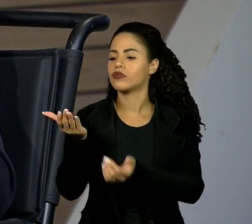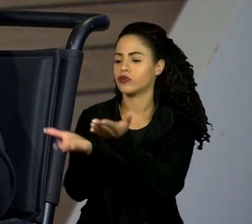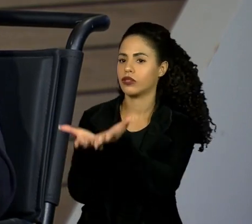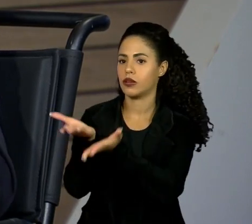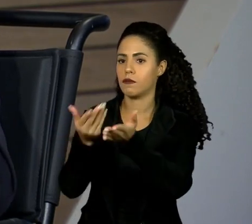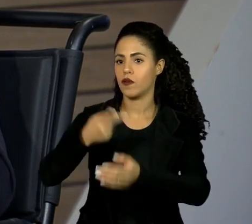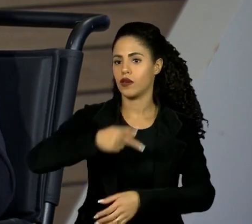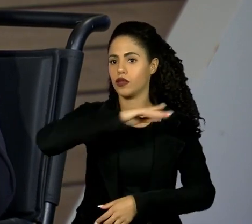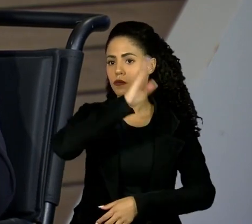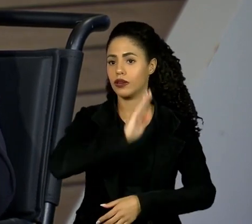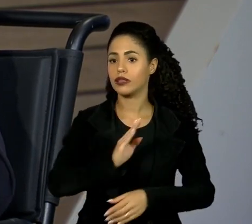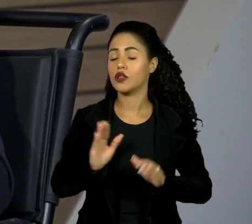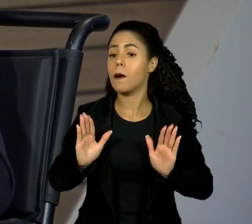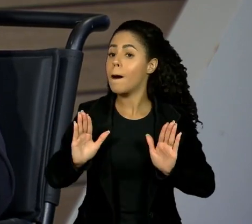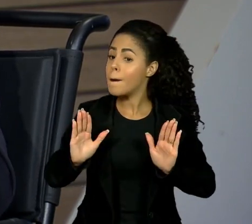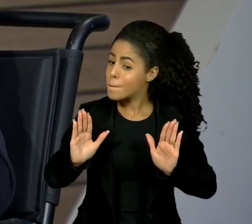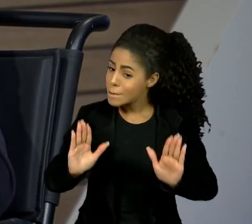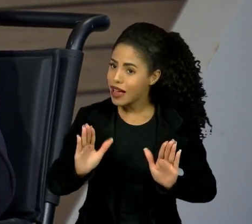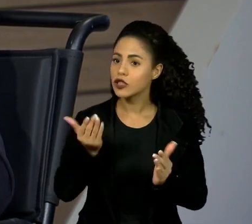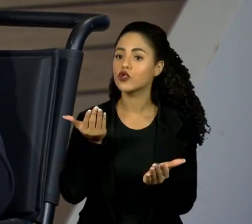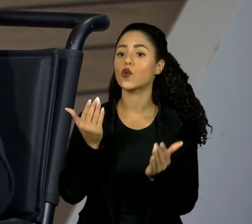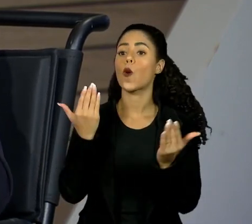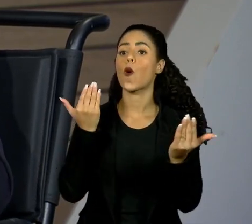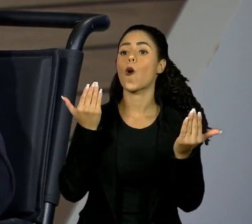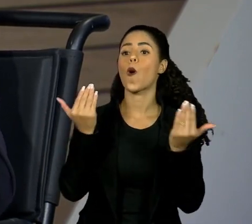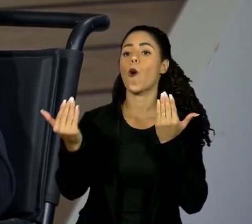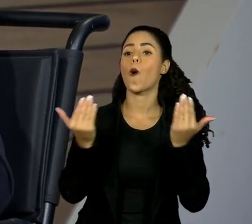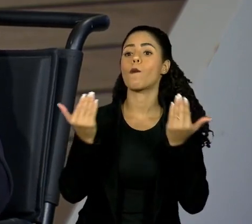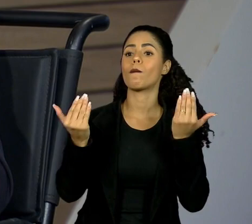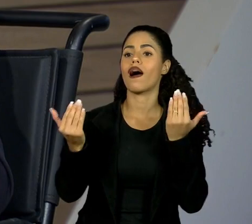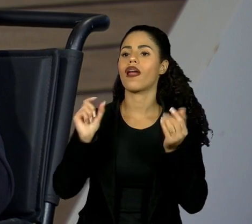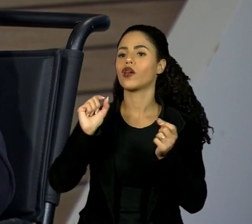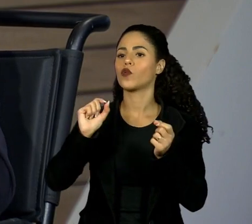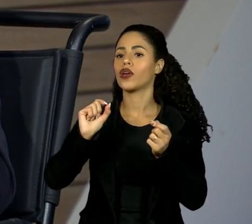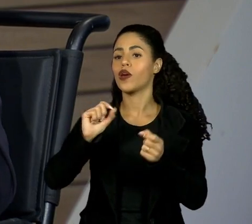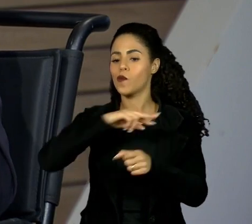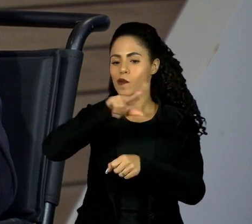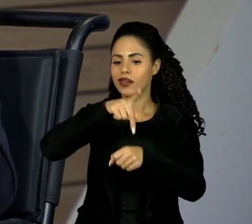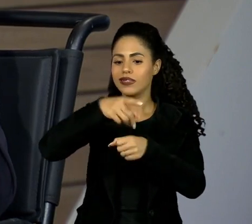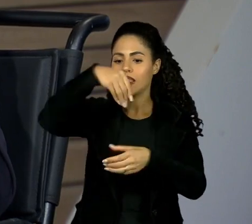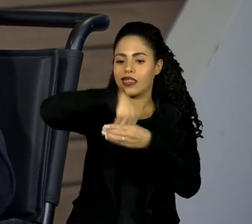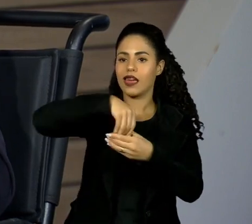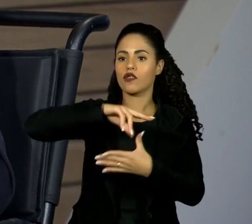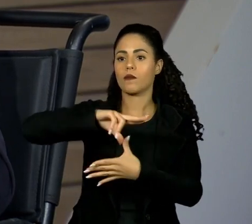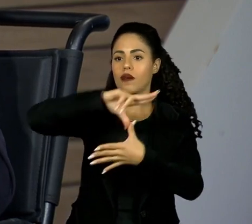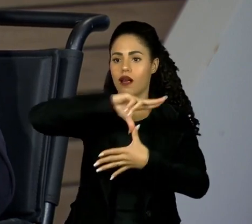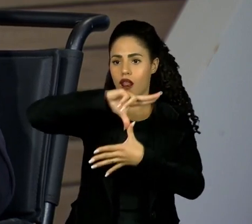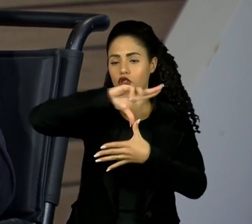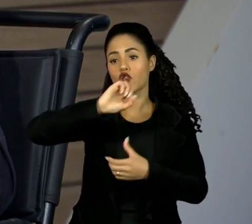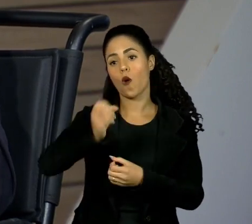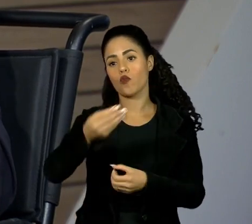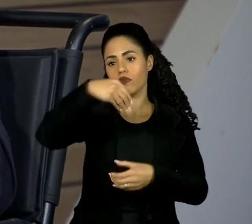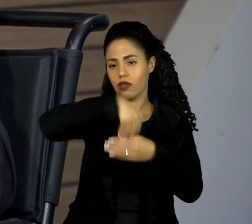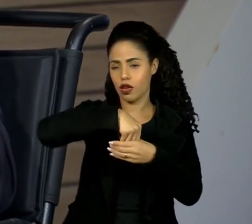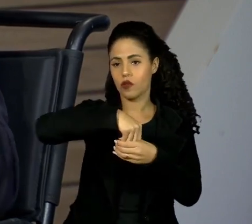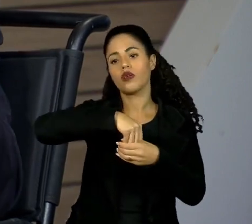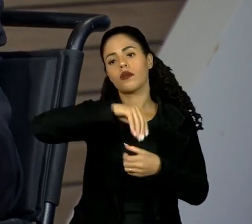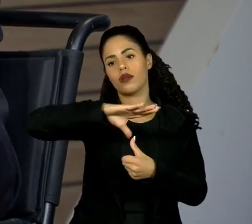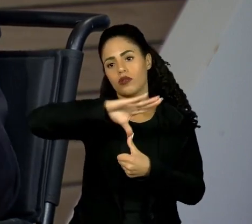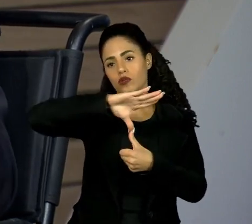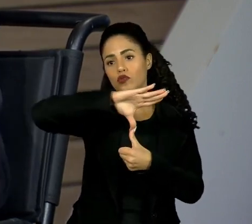no Brasil, mas comparativamente com outros países da América Latina ou da América do Sul, nós fazemos até que proporcionalmente um número